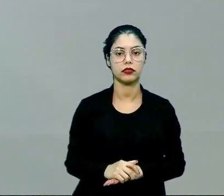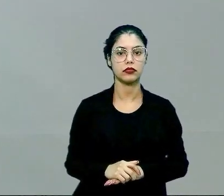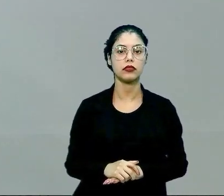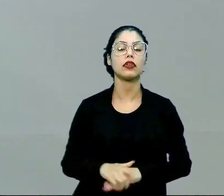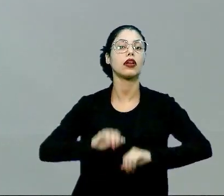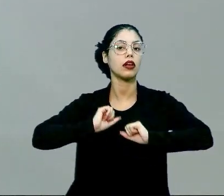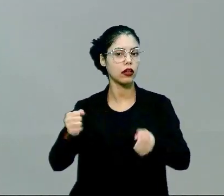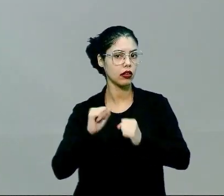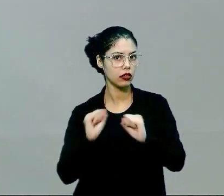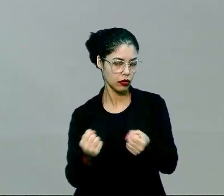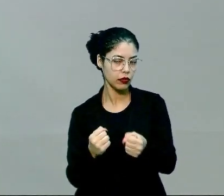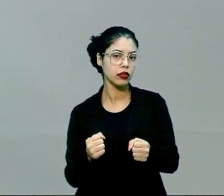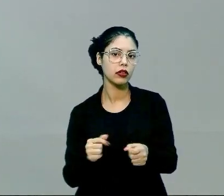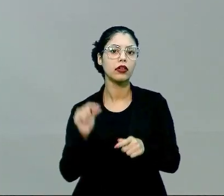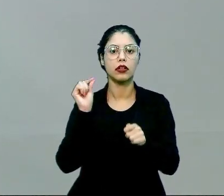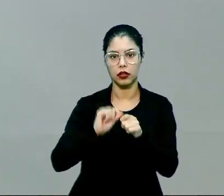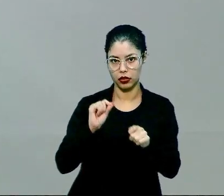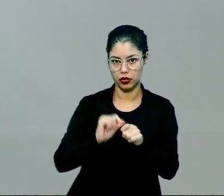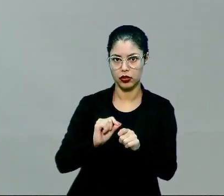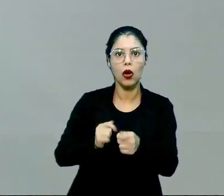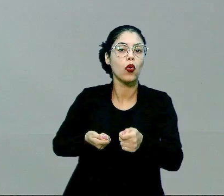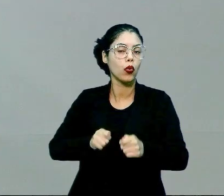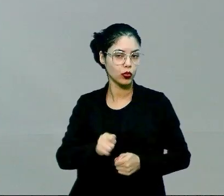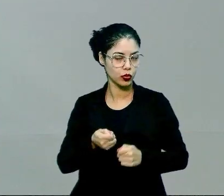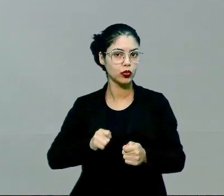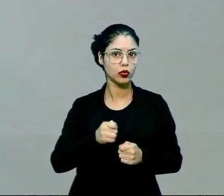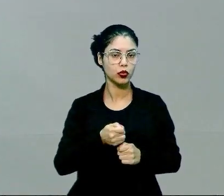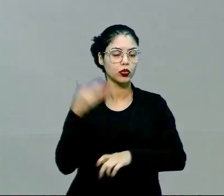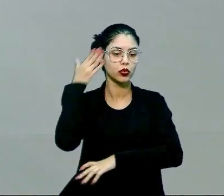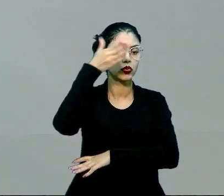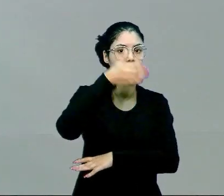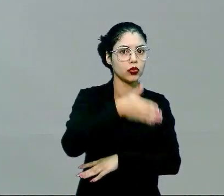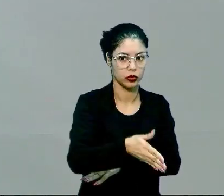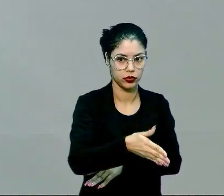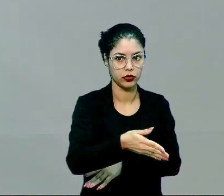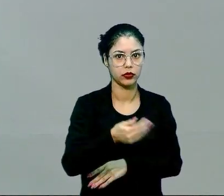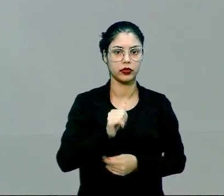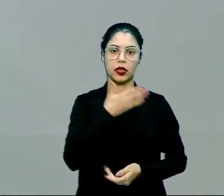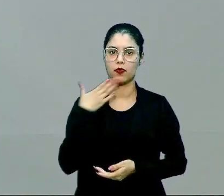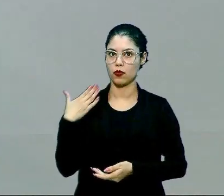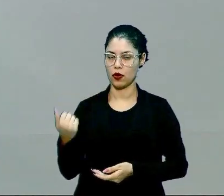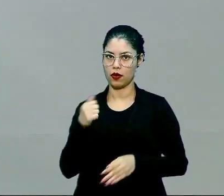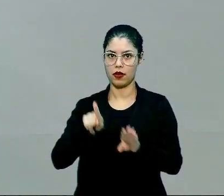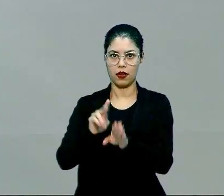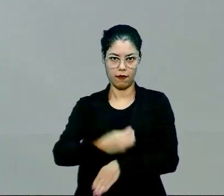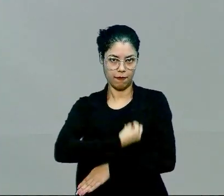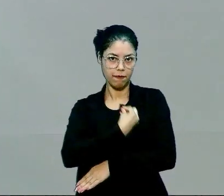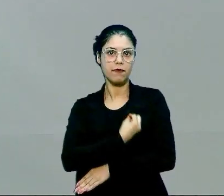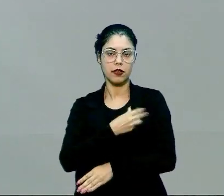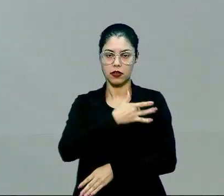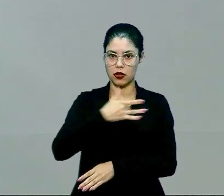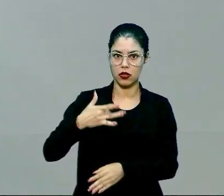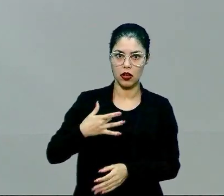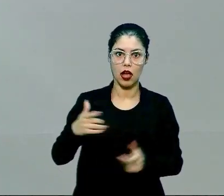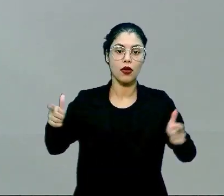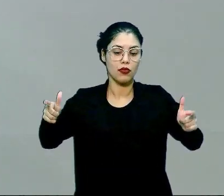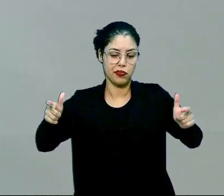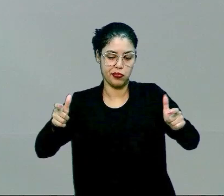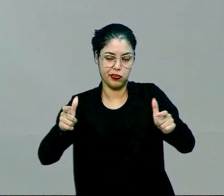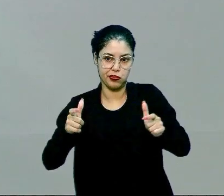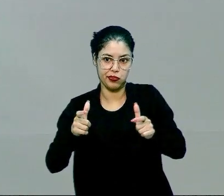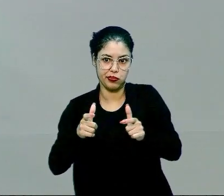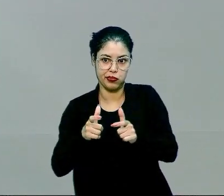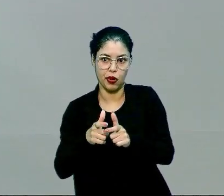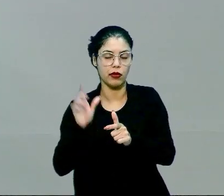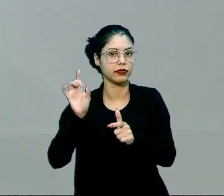A atividade física, ela faz esse controle, ele faz esse direcionamento para uma vida saudável. Mas a diminuição mundial